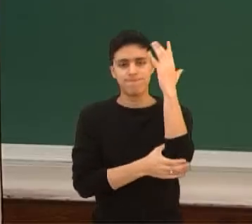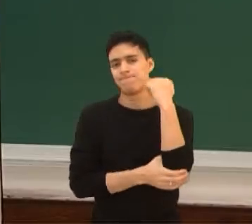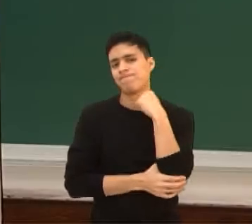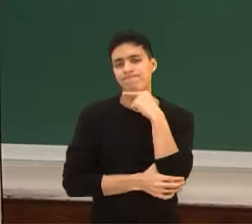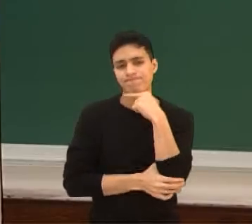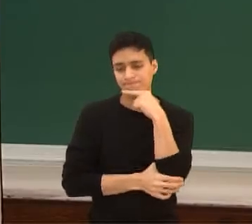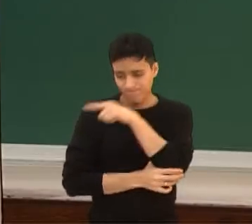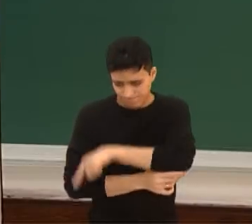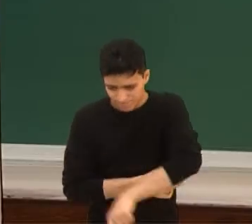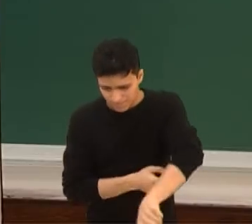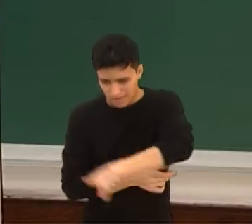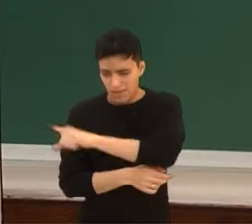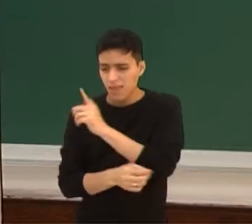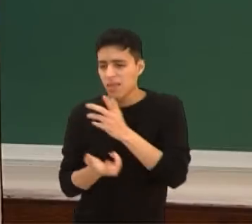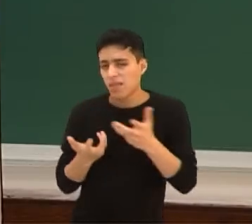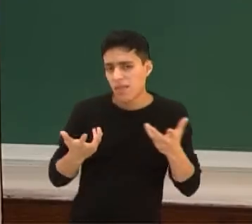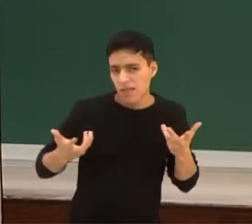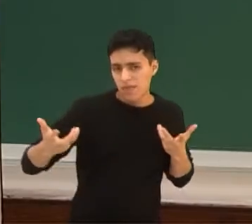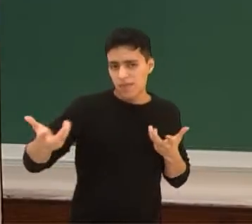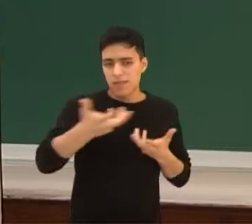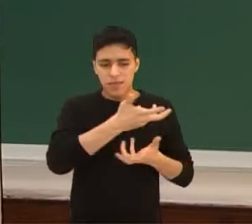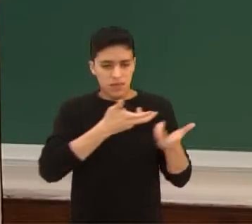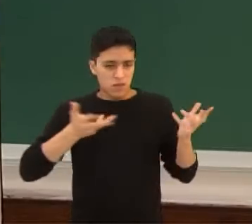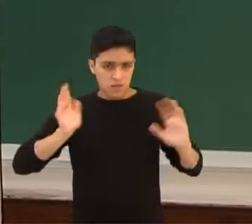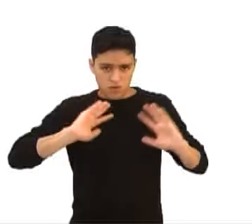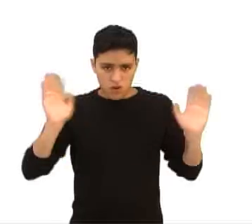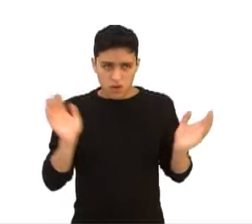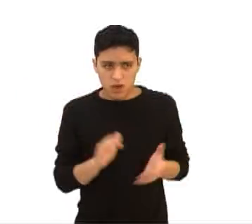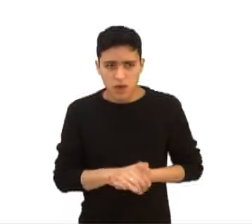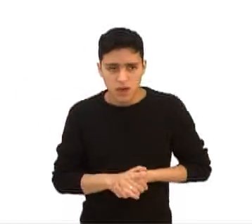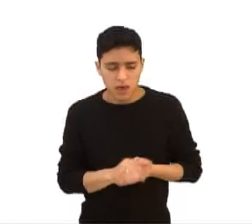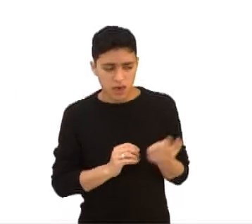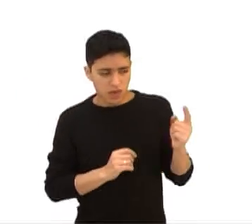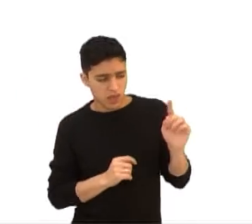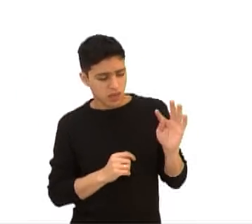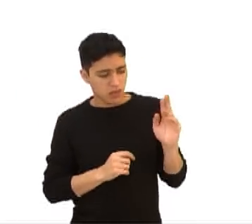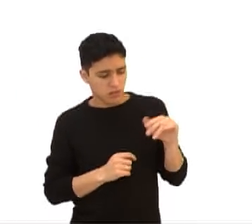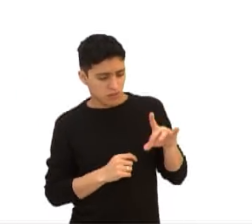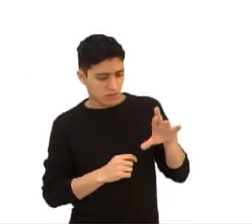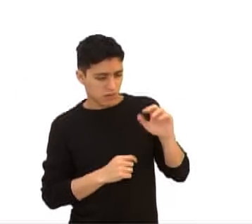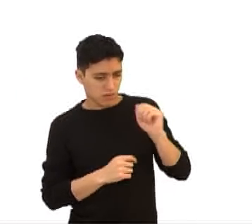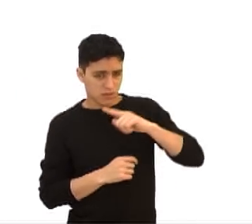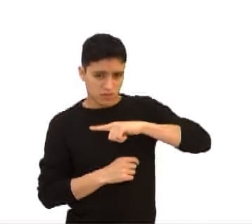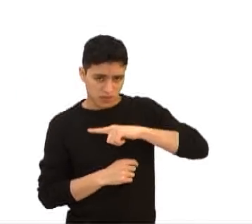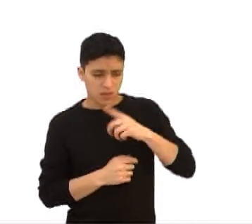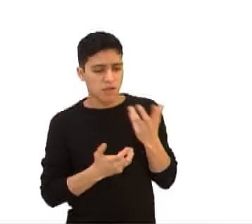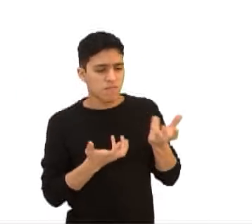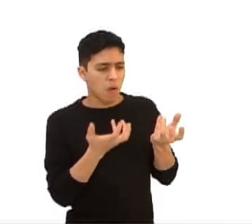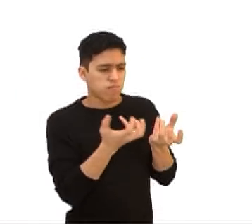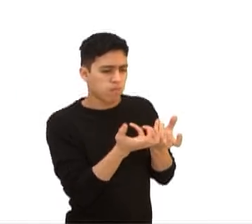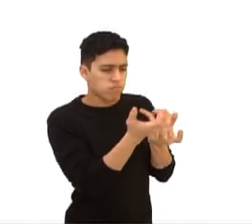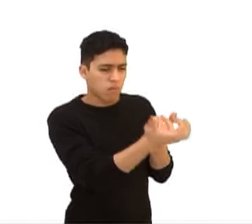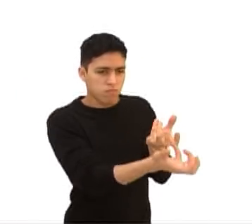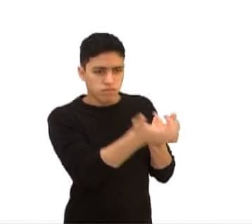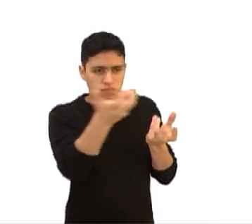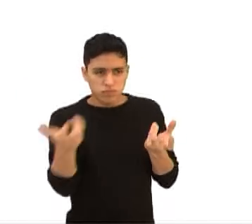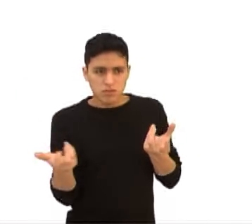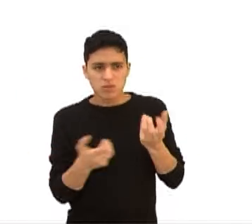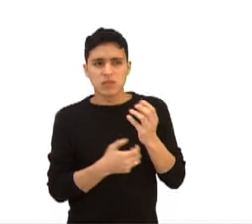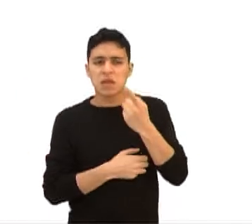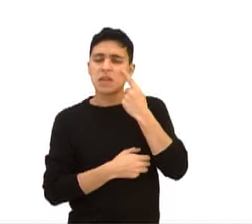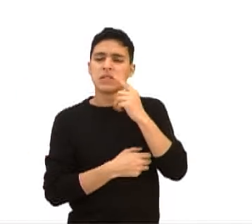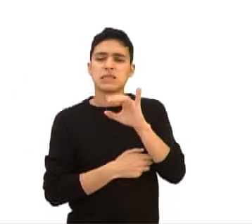porte. Então a vegetação ela é de pequeno porte. Na tundra a vegetação é composta por arbustos,